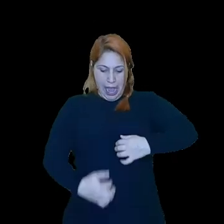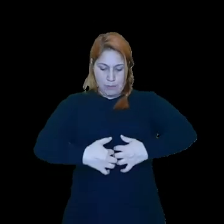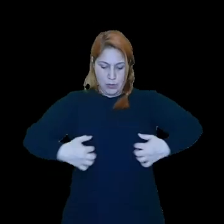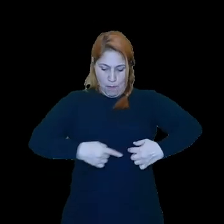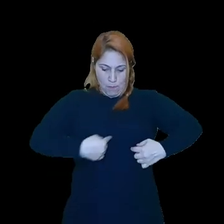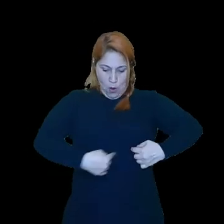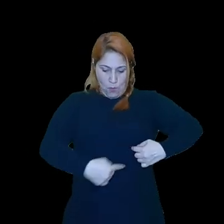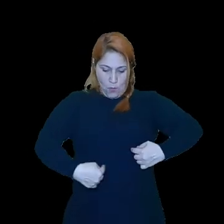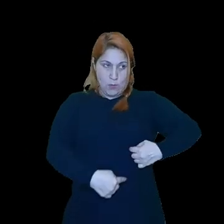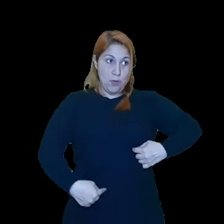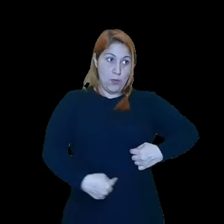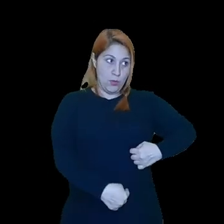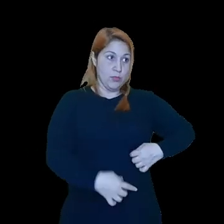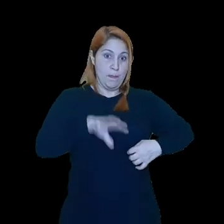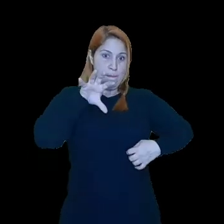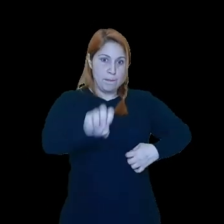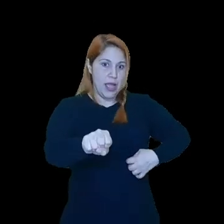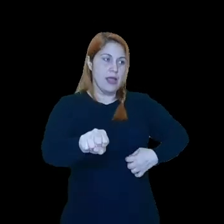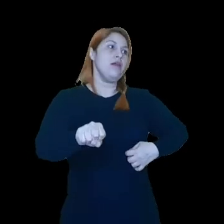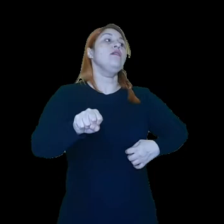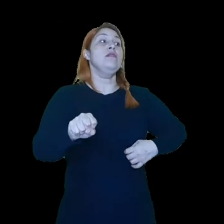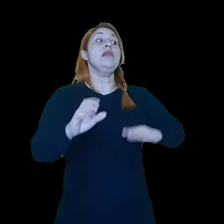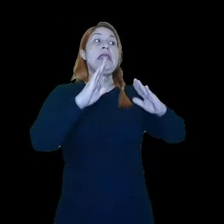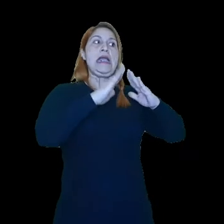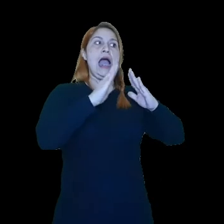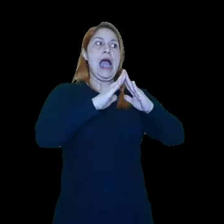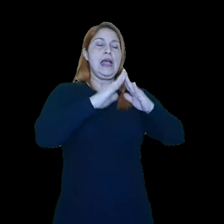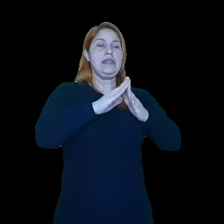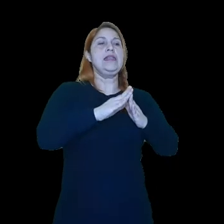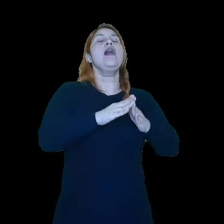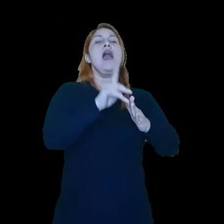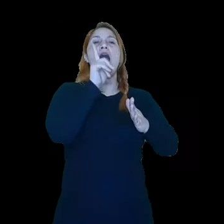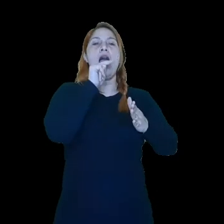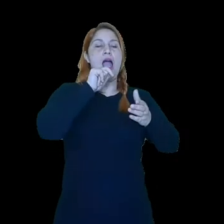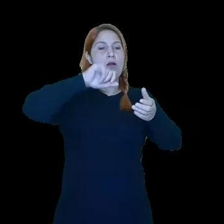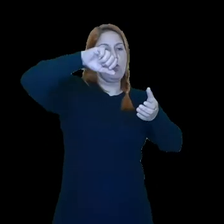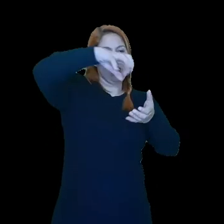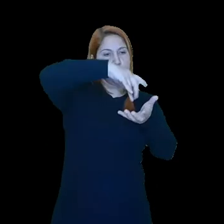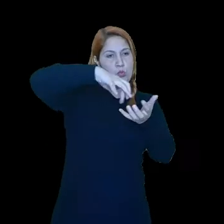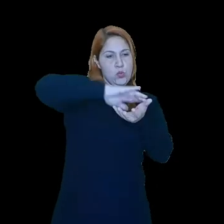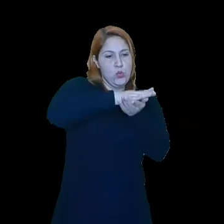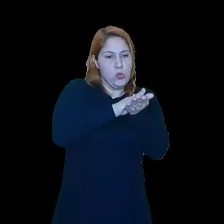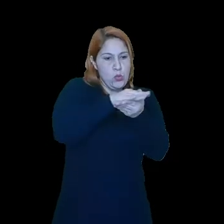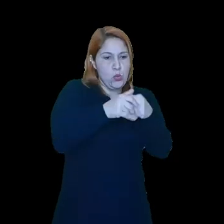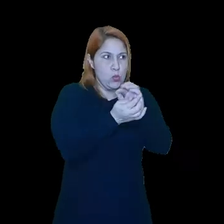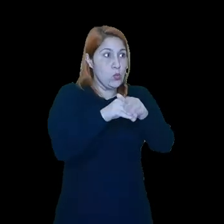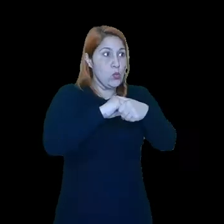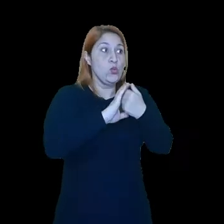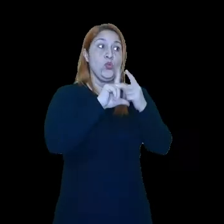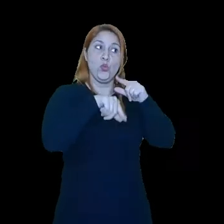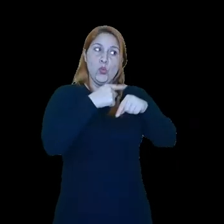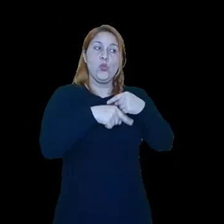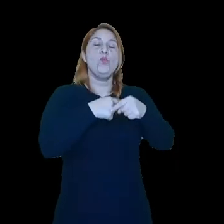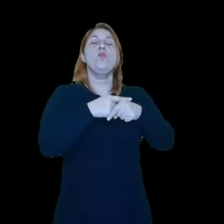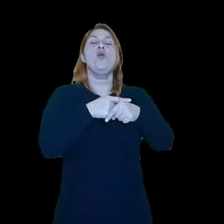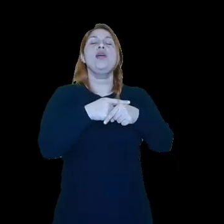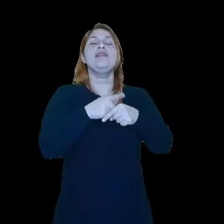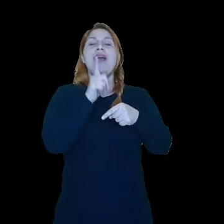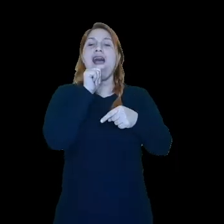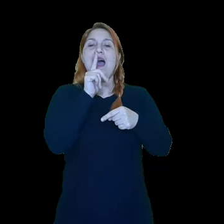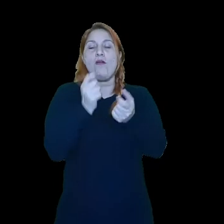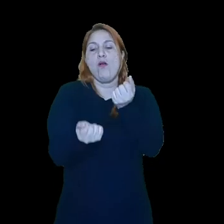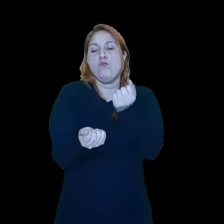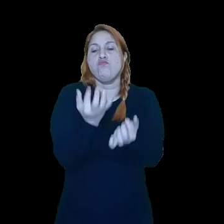bem e cozinhe-os com água, sal e cebolas. Depois de ferver uns 10 minutos, acrescente alguns grãos de